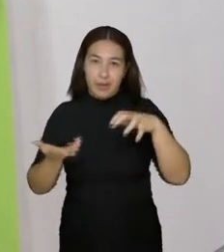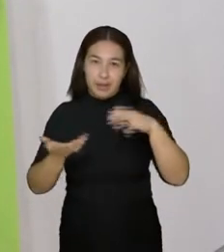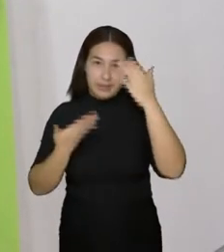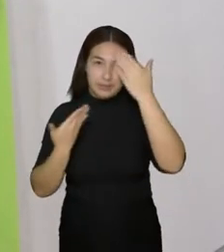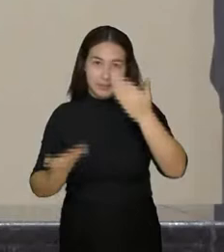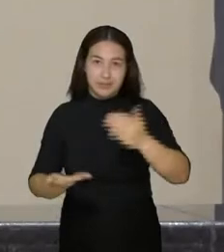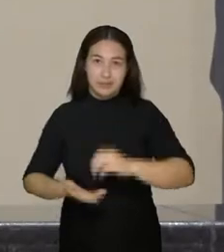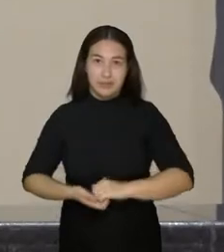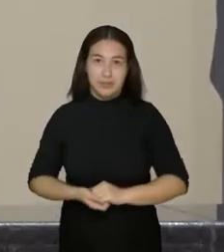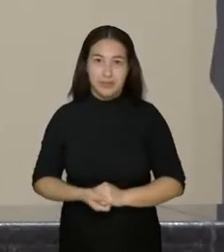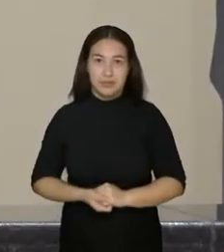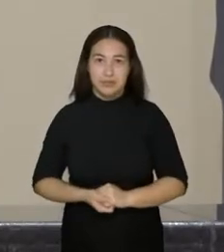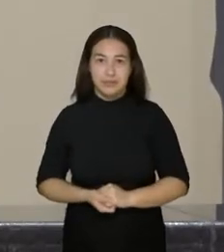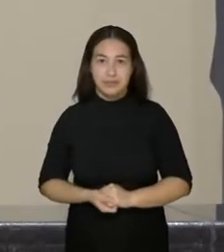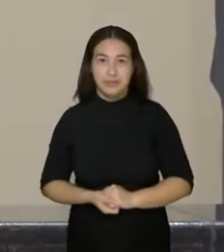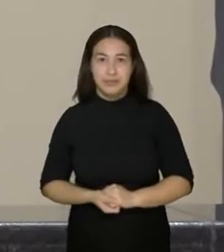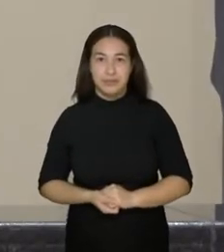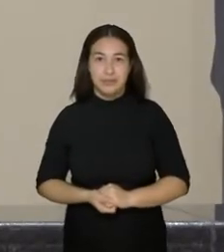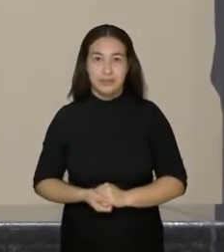presidente